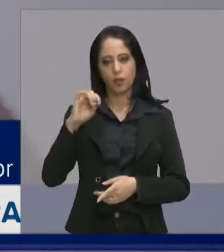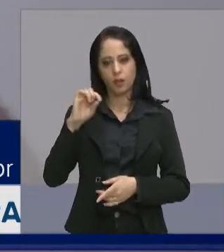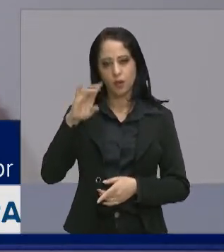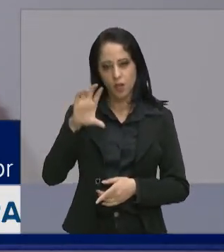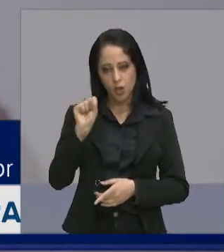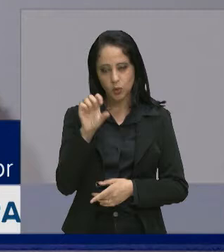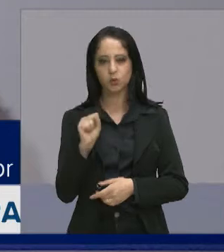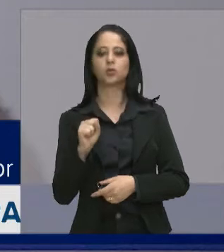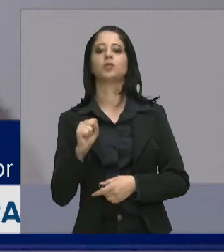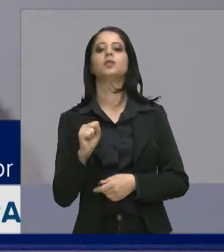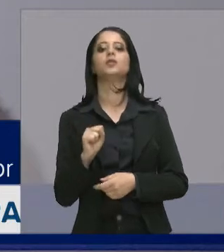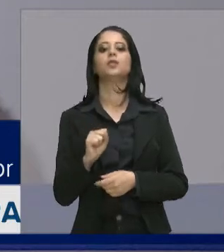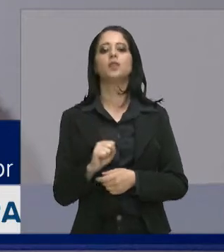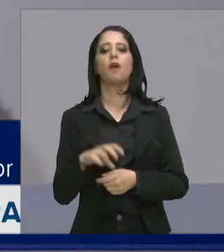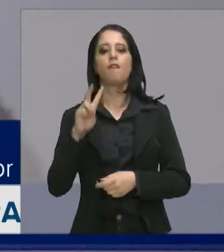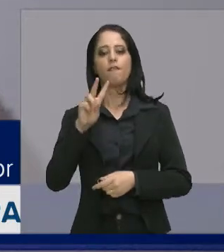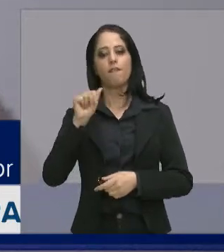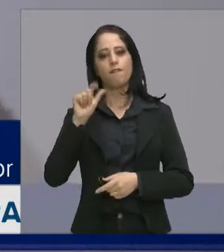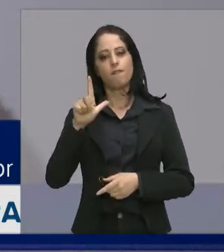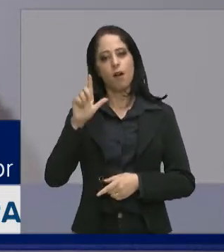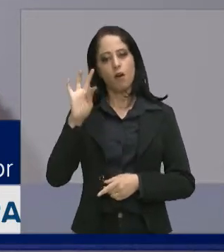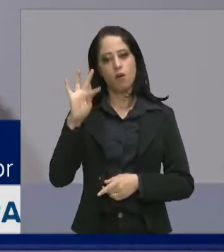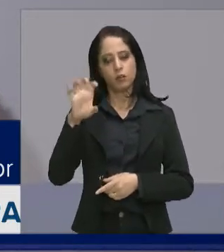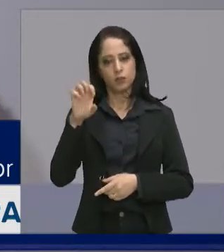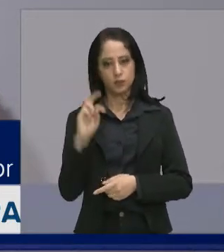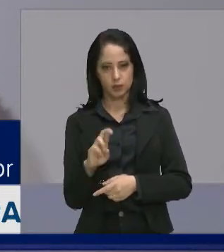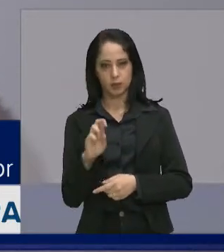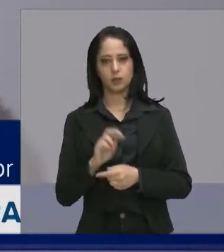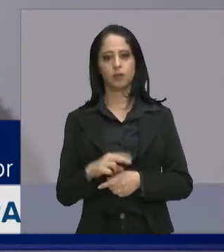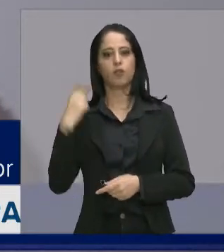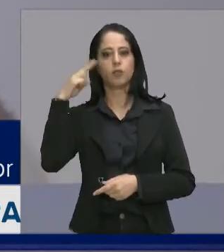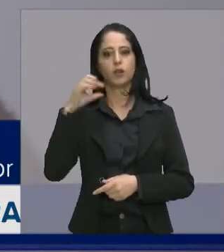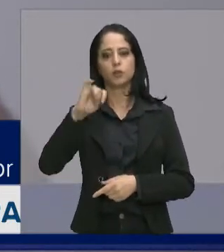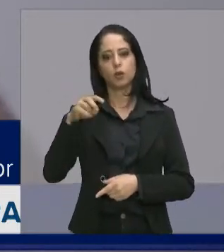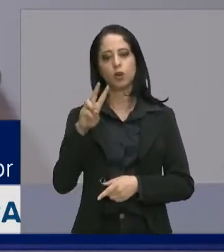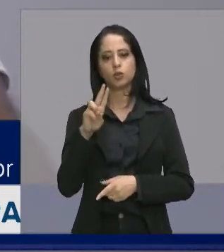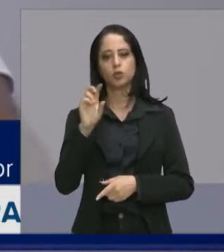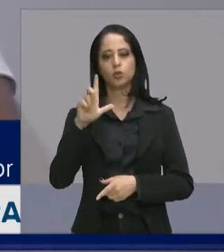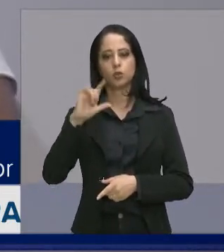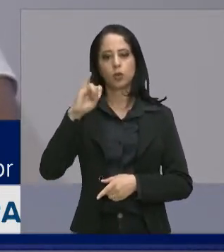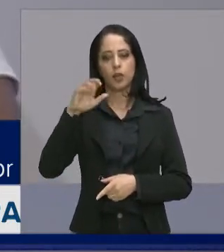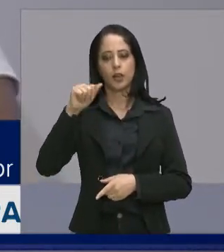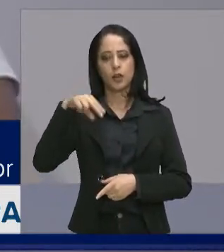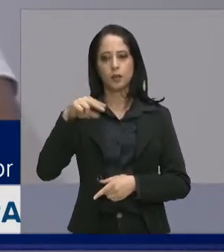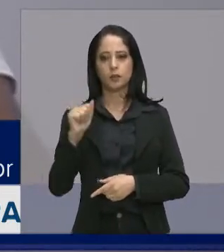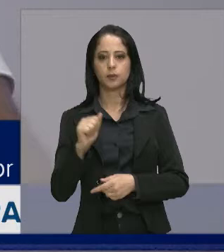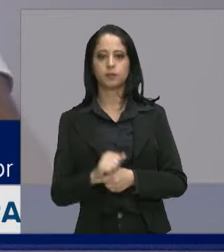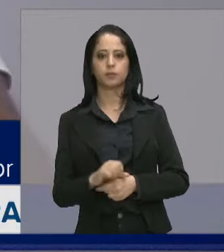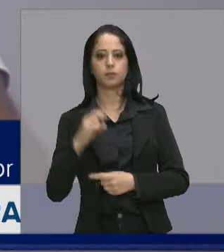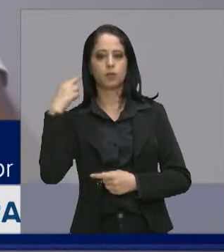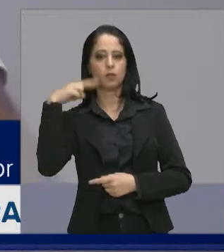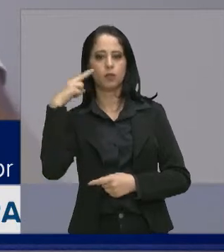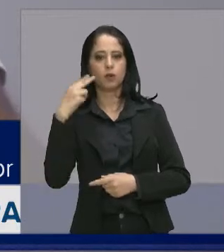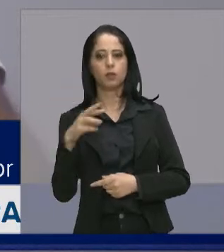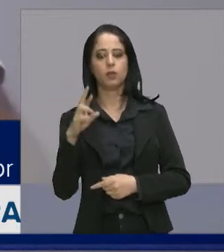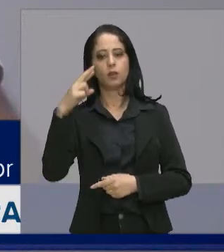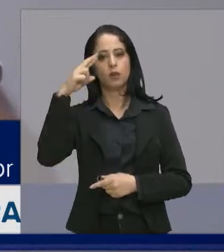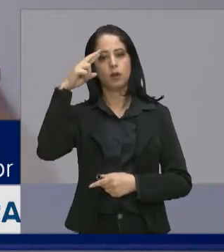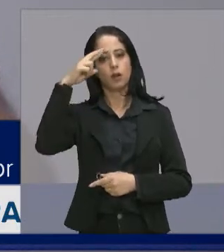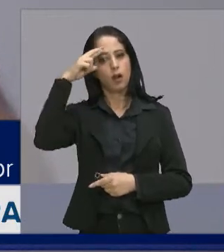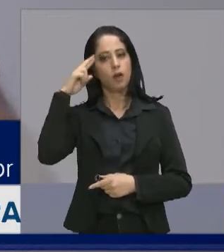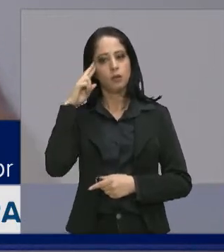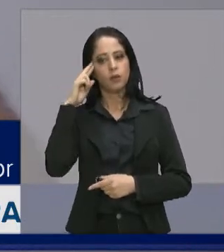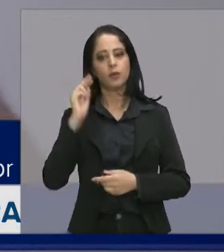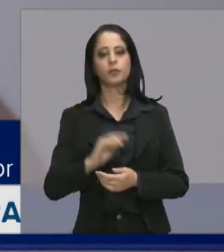vereador Walter Hayashi, vereadora Juliana Fraga, vereador Rafael